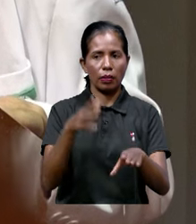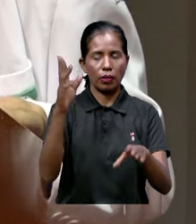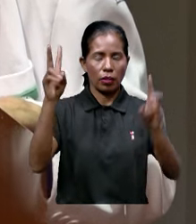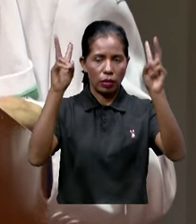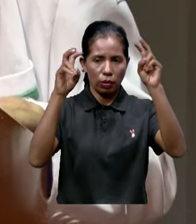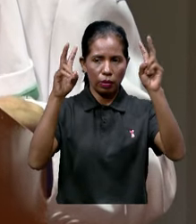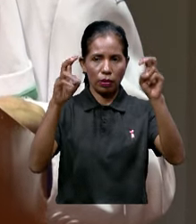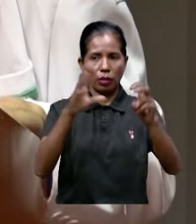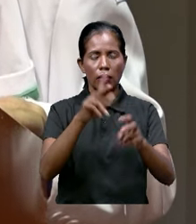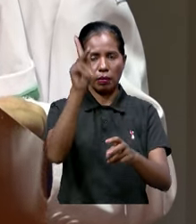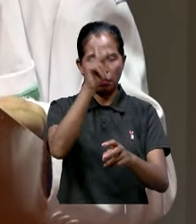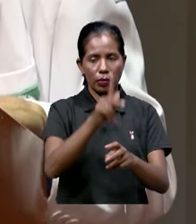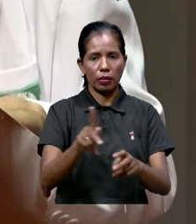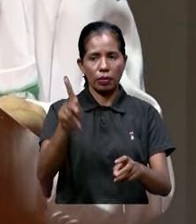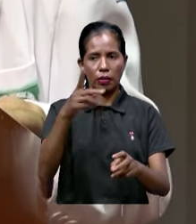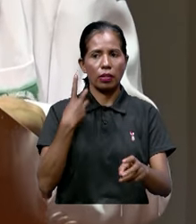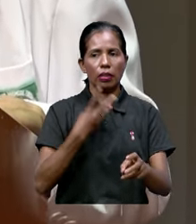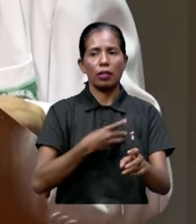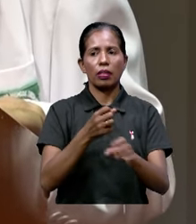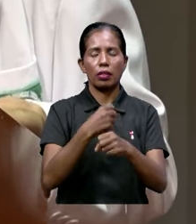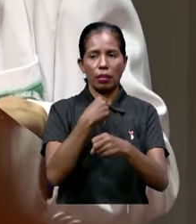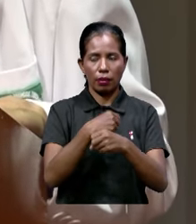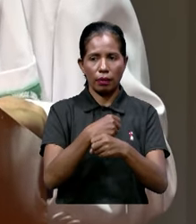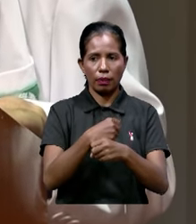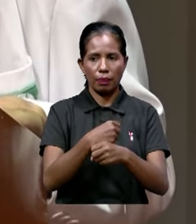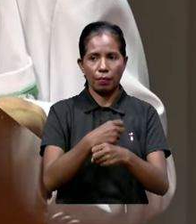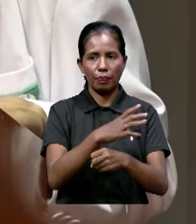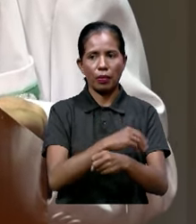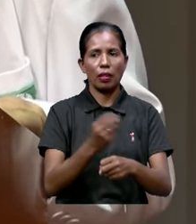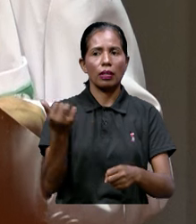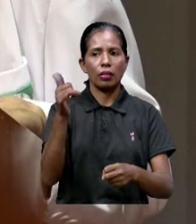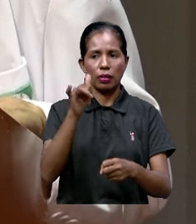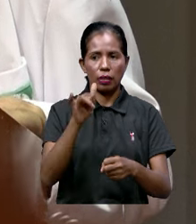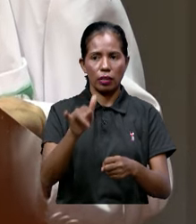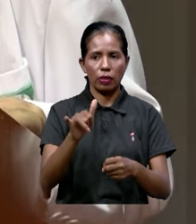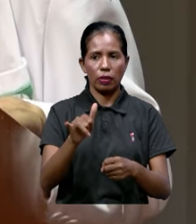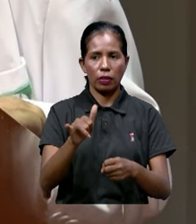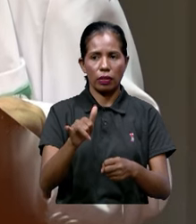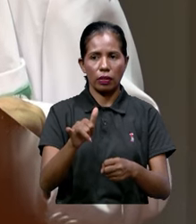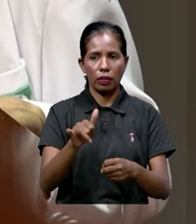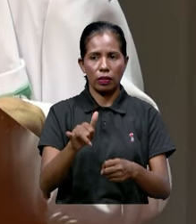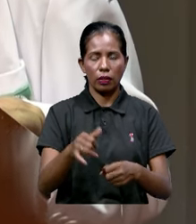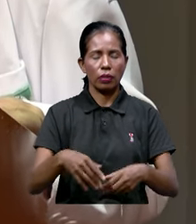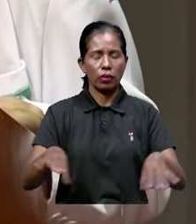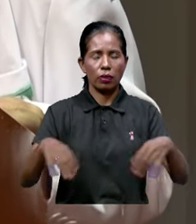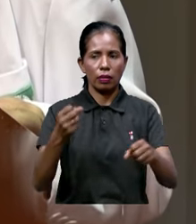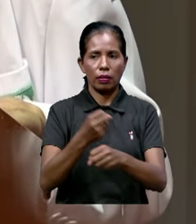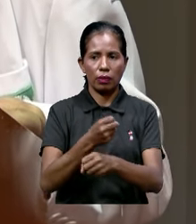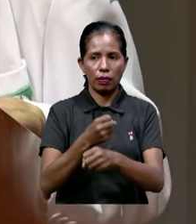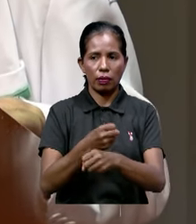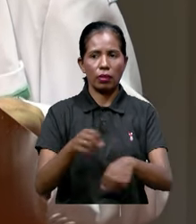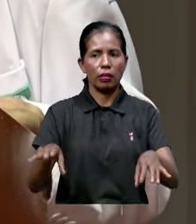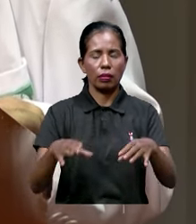que pesquisa será neve e talo, e Sira neve, Sira esforço macas,